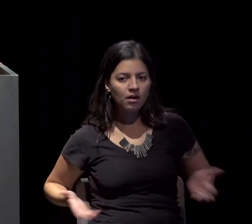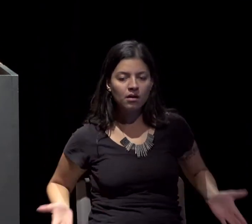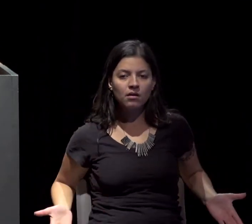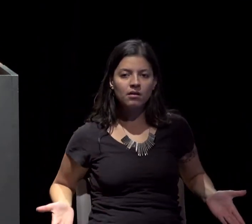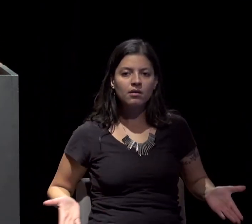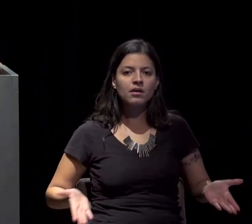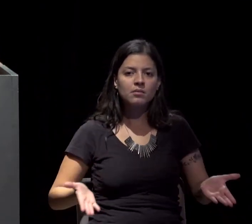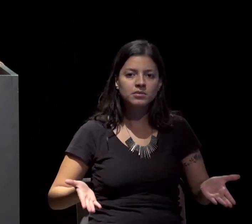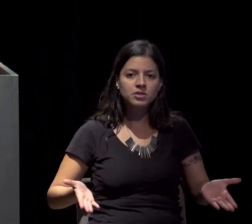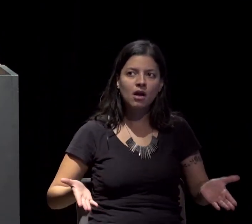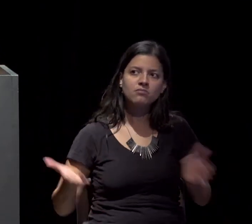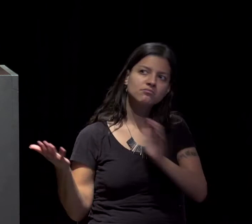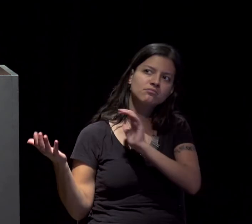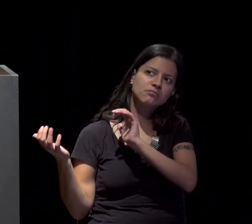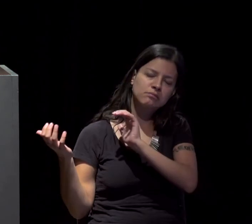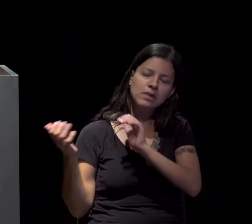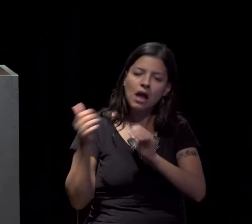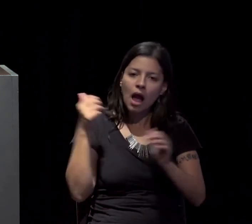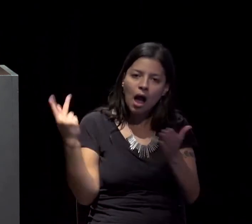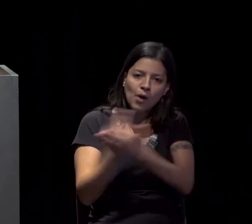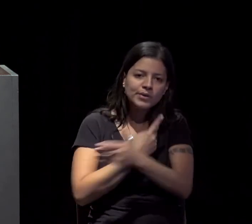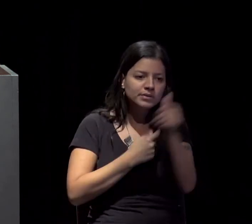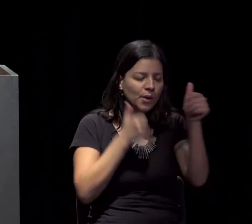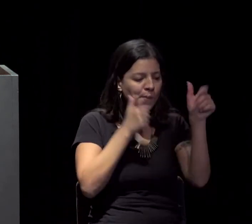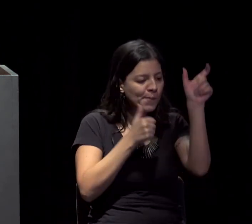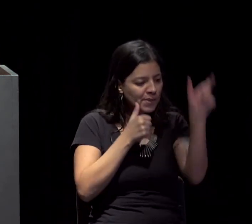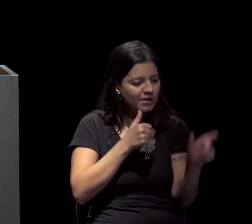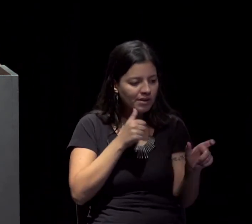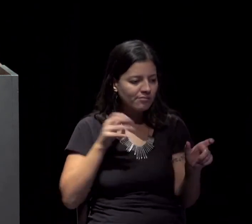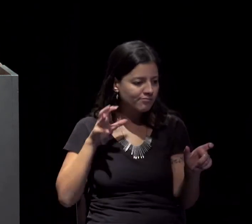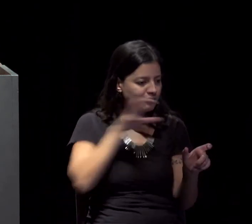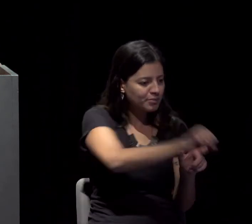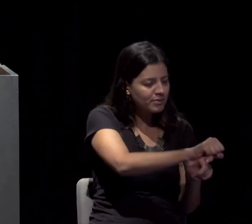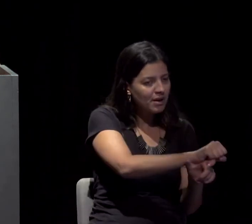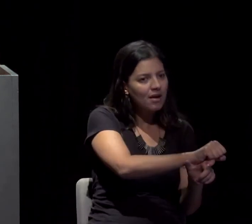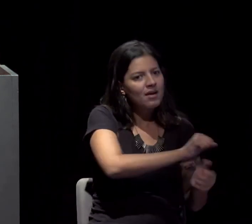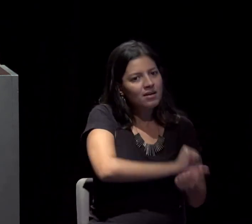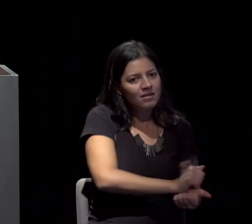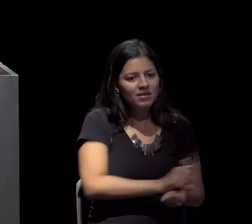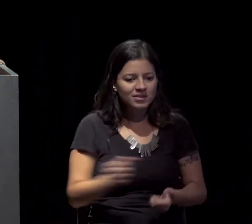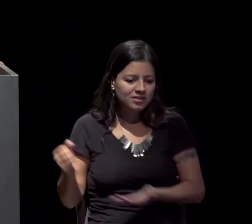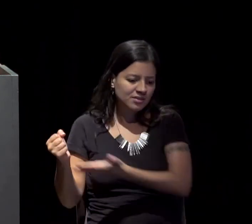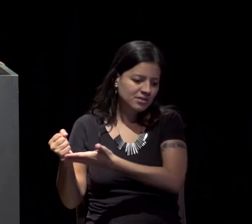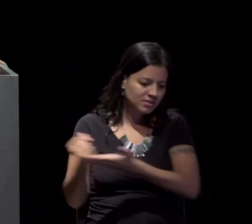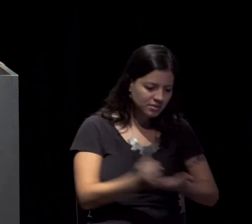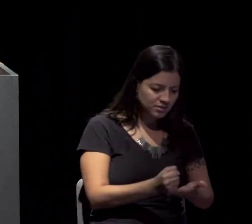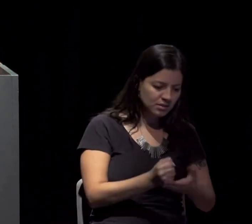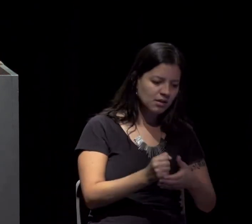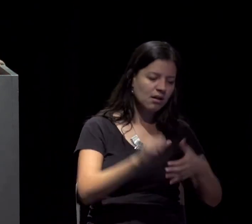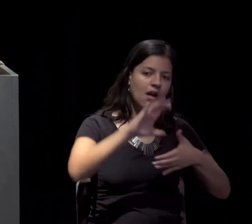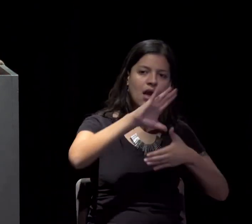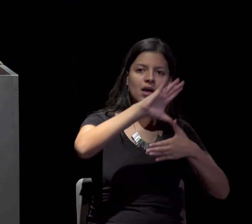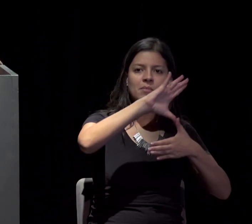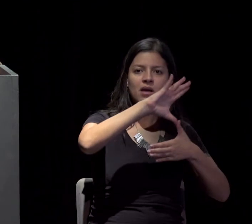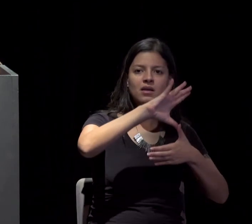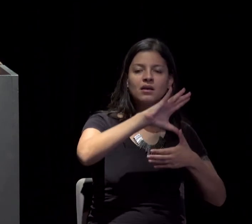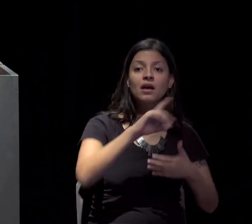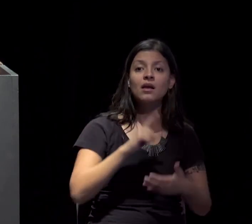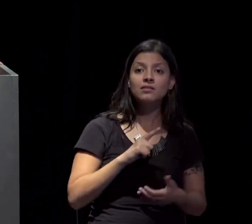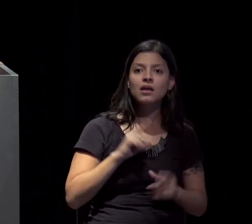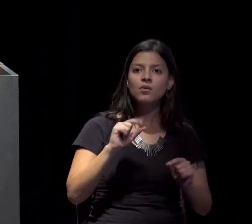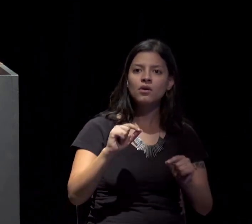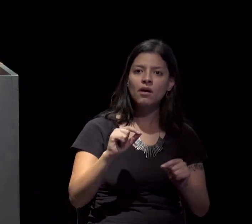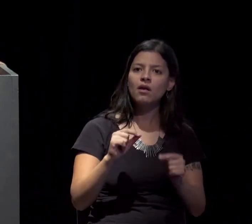uma vez escravizada, ela migra para um outro continente e traz não só esse patuá de Iemanjá, ela traz um complexo mitológico, todo um processo de